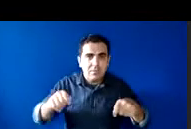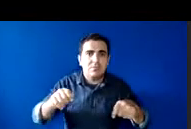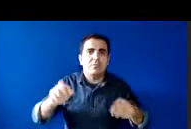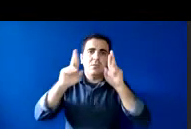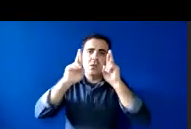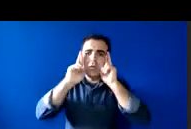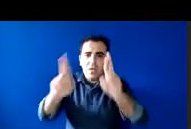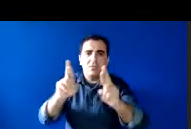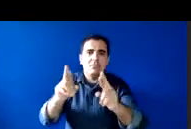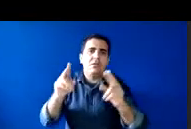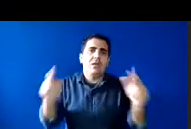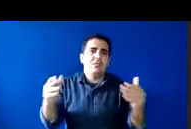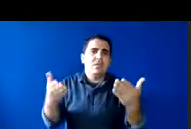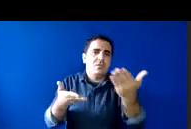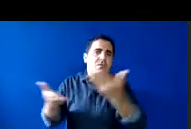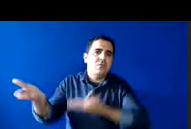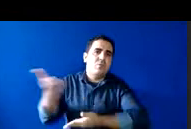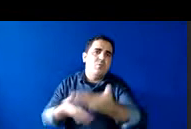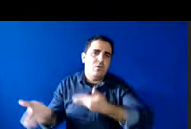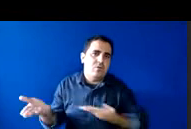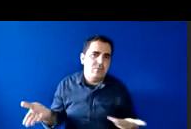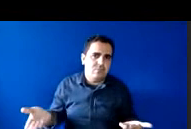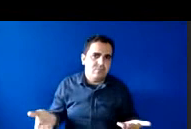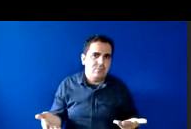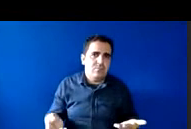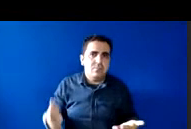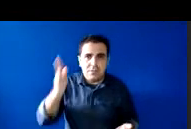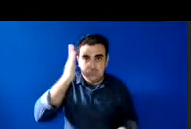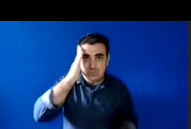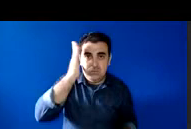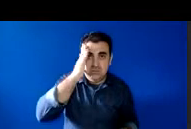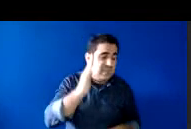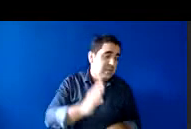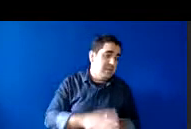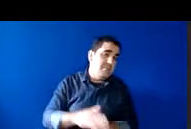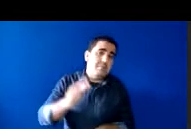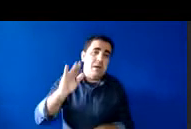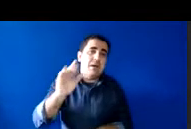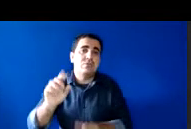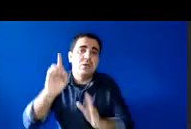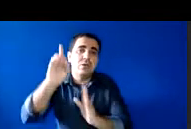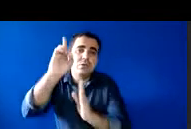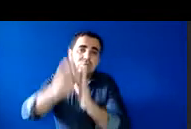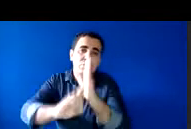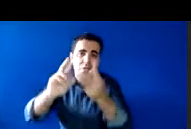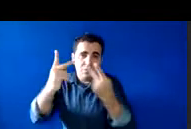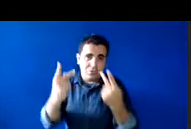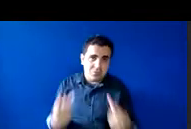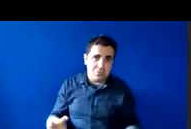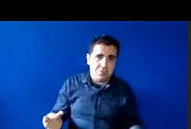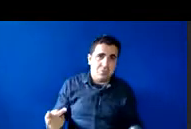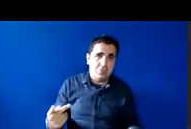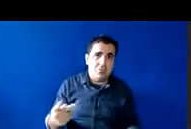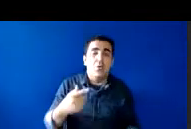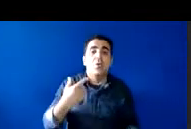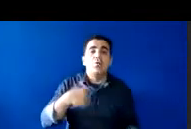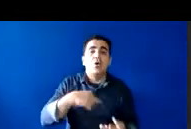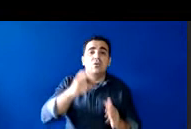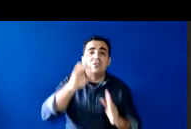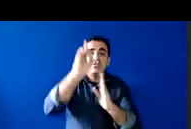respeitada da mesma maneira. E nós precisamos também entender mais sobre direitos humanos, os nossos